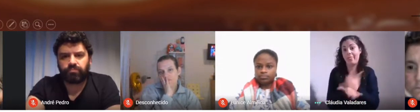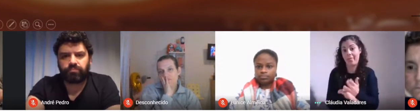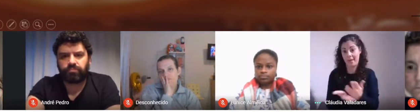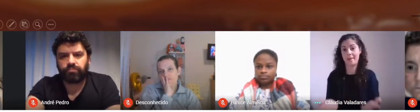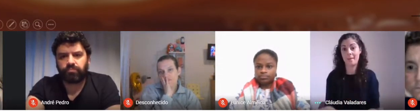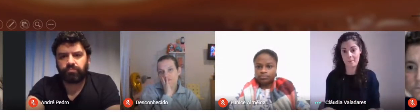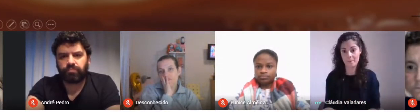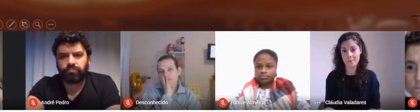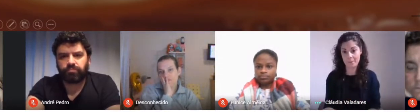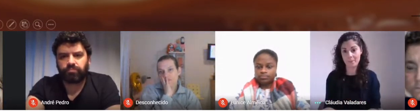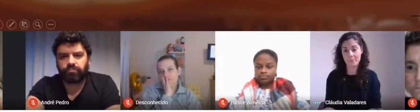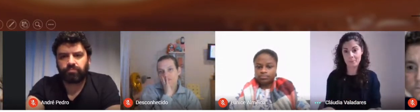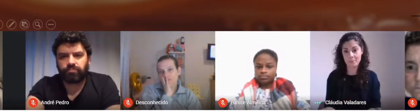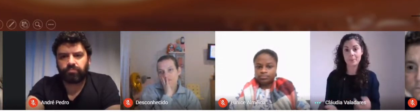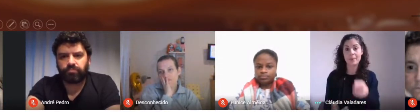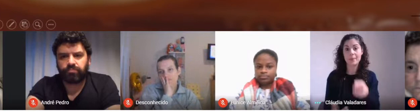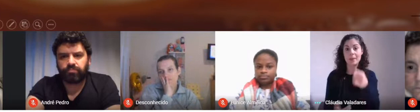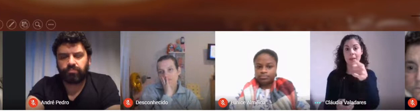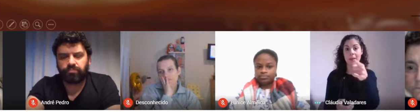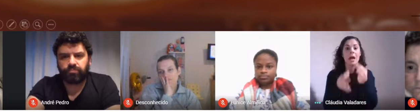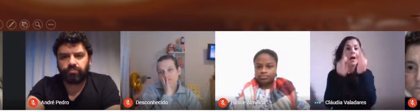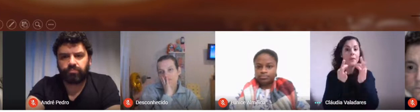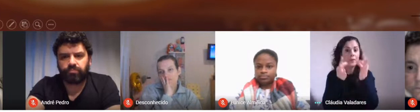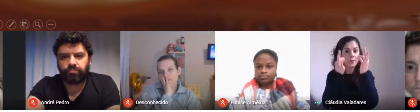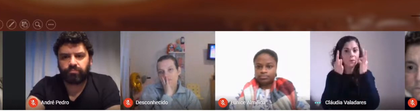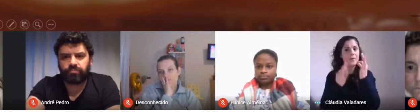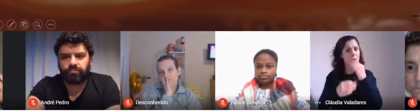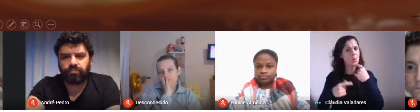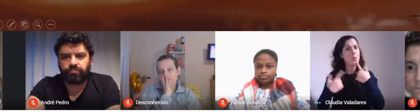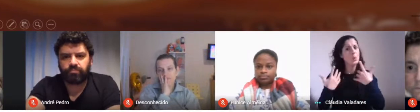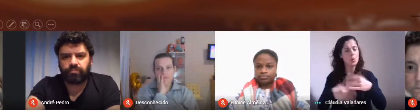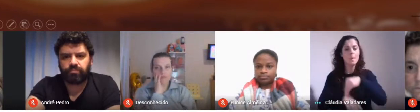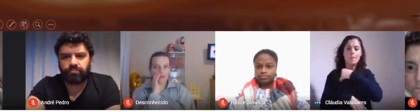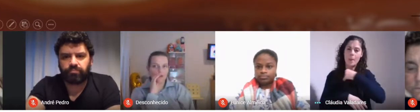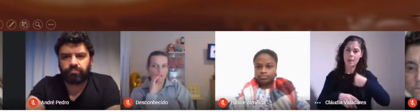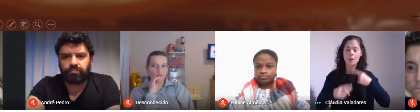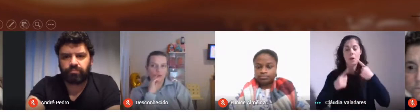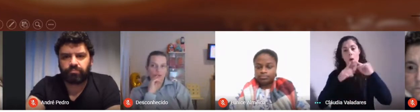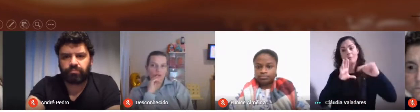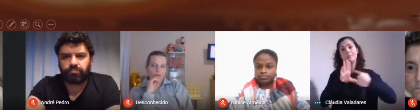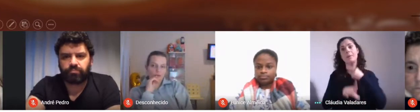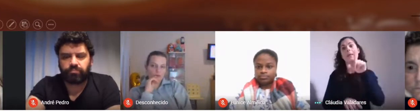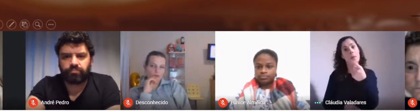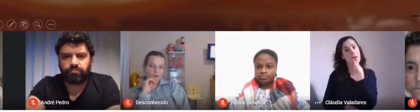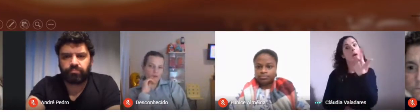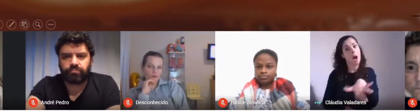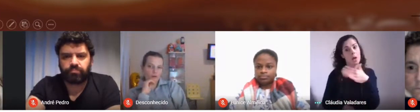Aqui o tratamento é muito mais invasivo e muito mais caro.